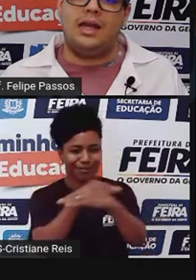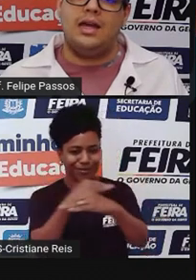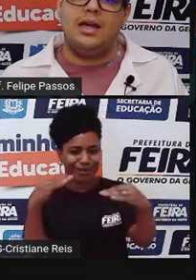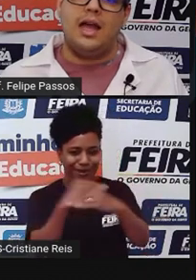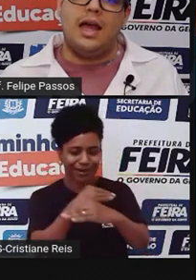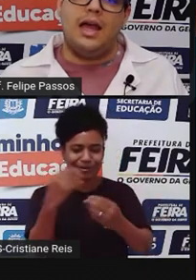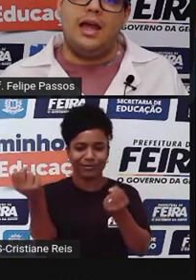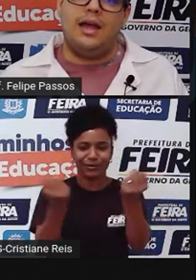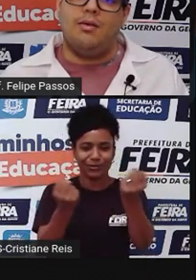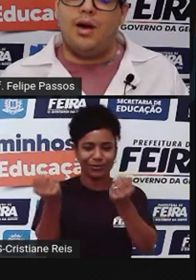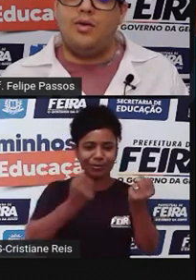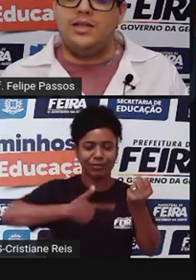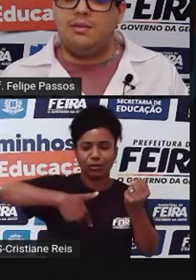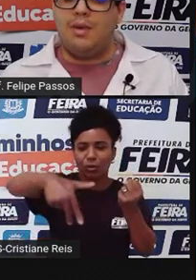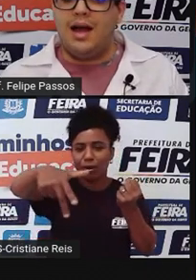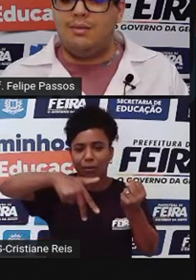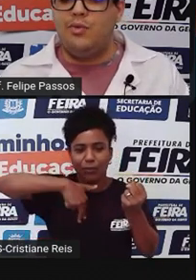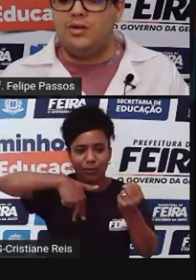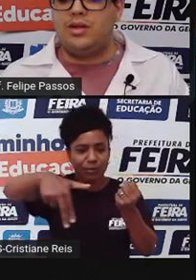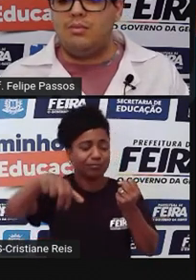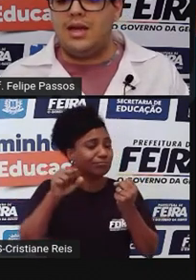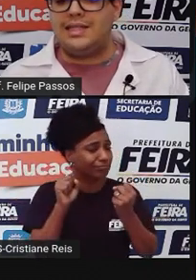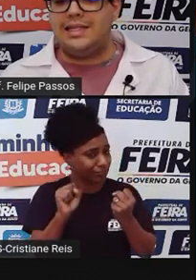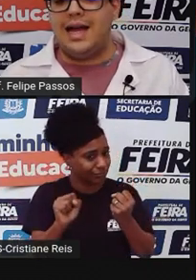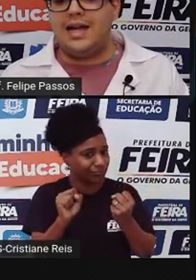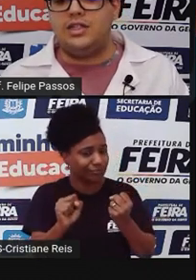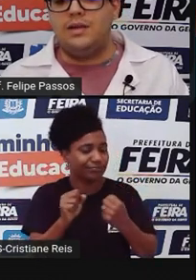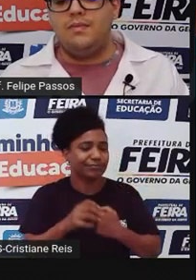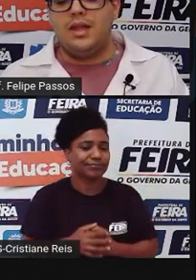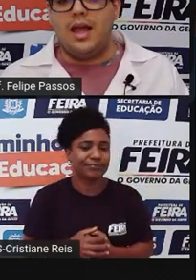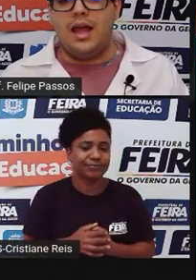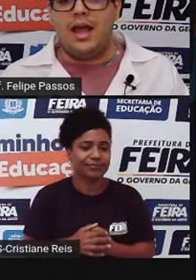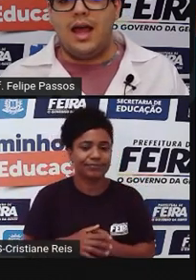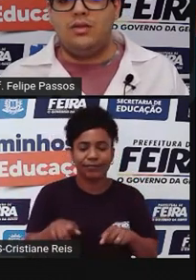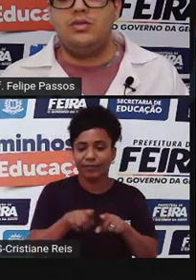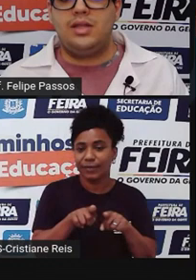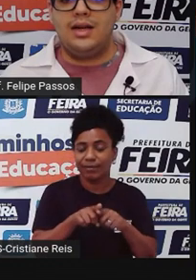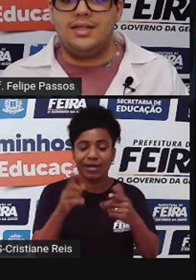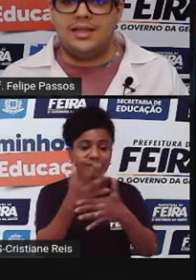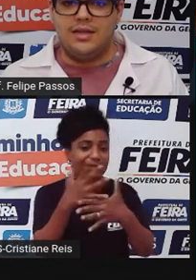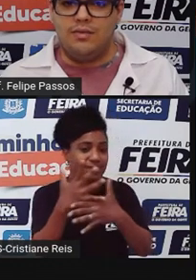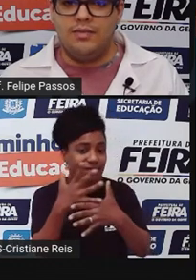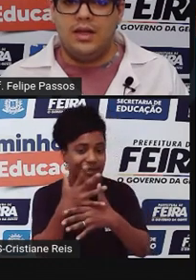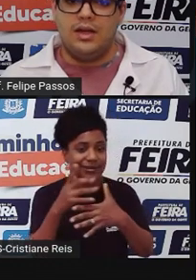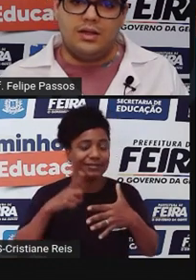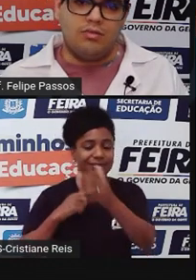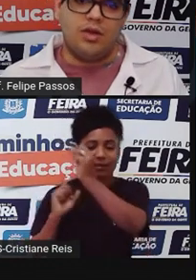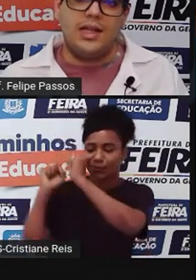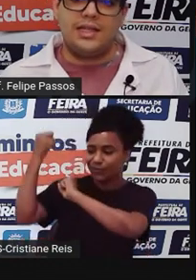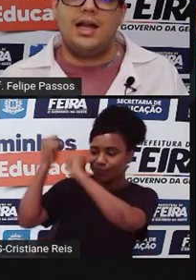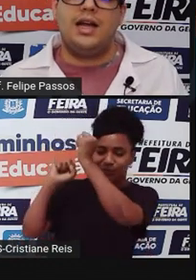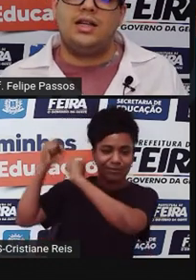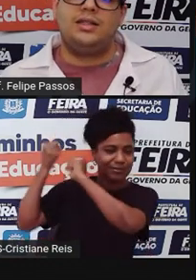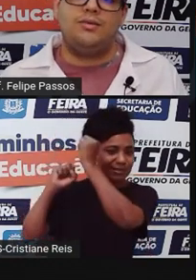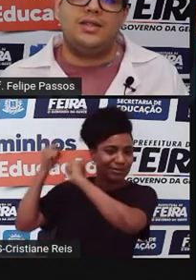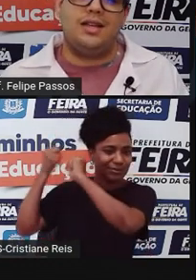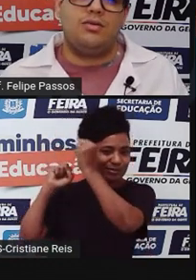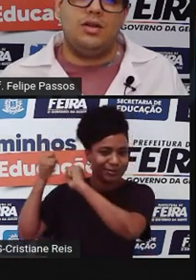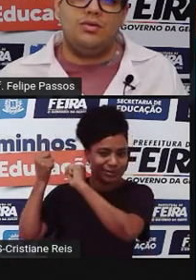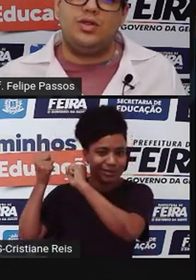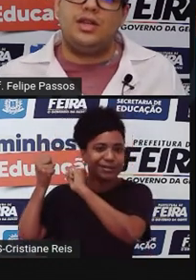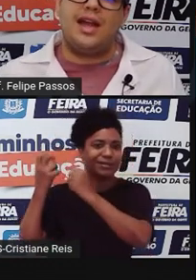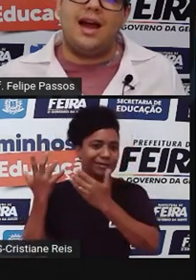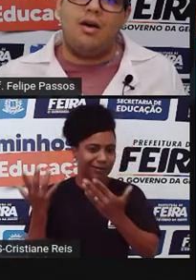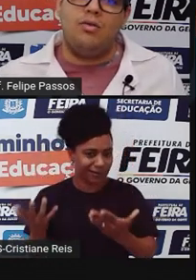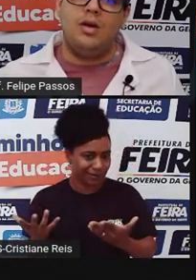andarem é uma coisa que marca muito também a cidade é a industrialização então toda a cidade ela